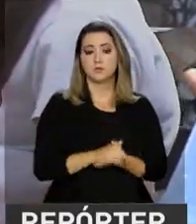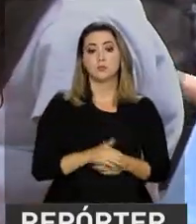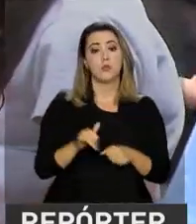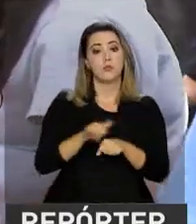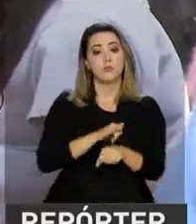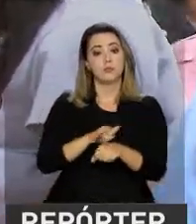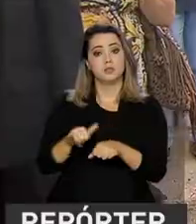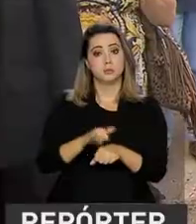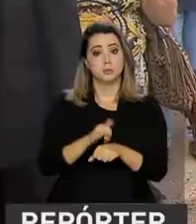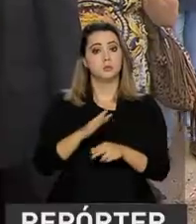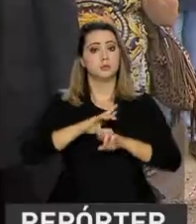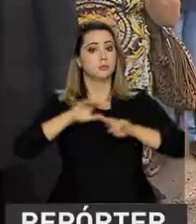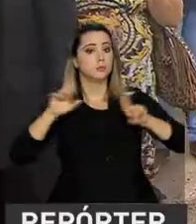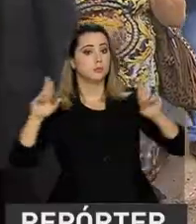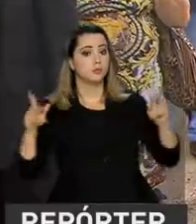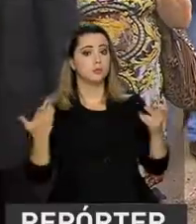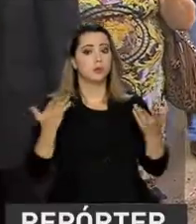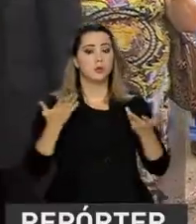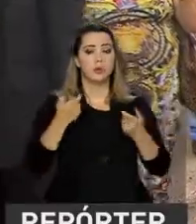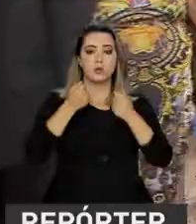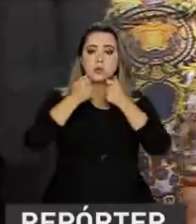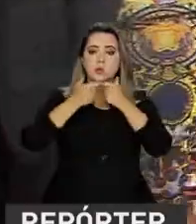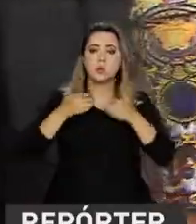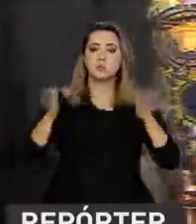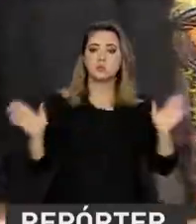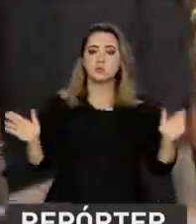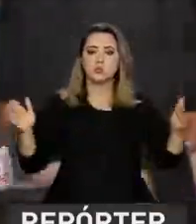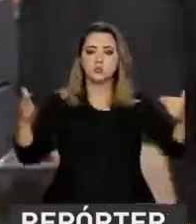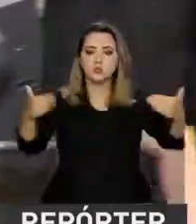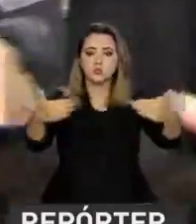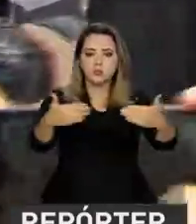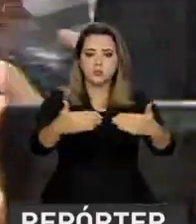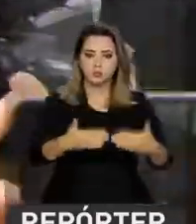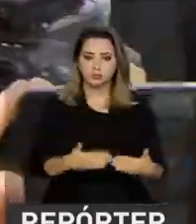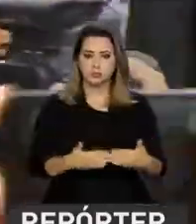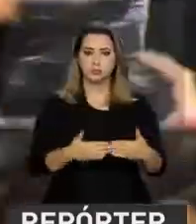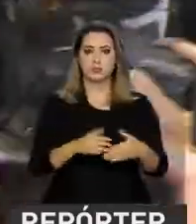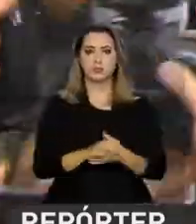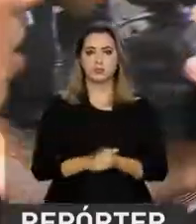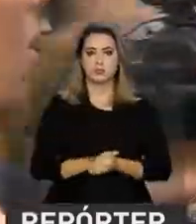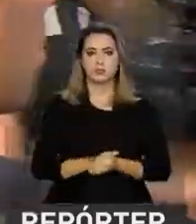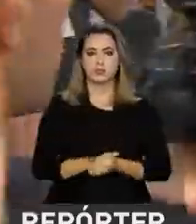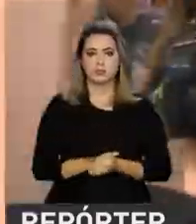Estratégias à parte, a sorte foi lançada com o fechamento dos portões.